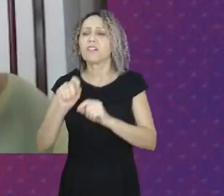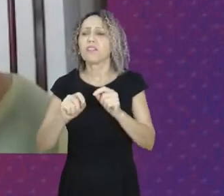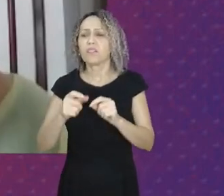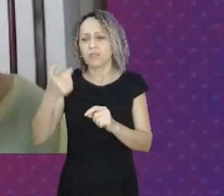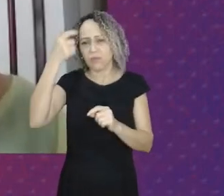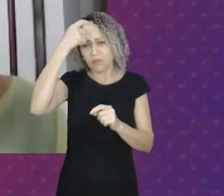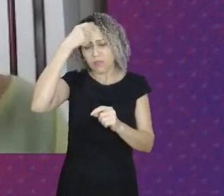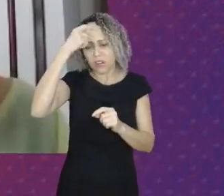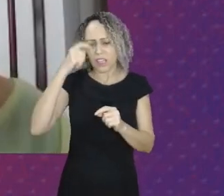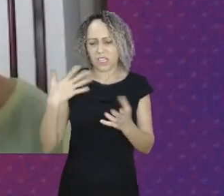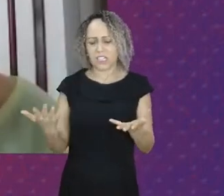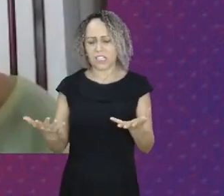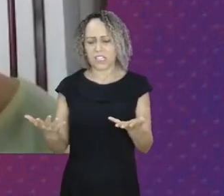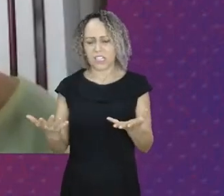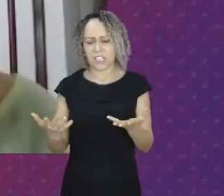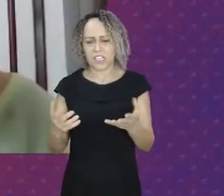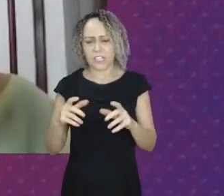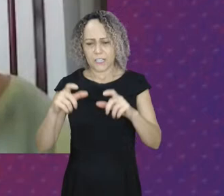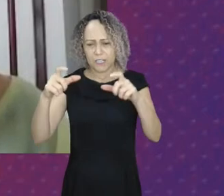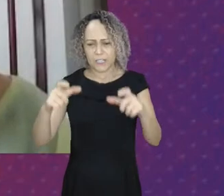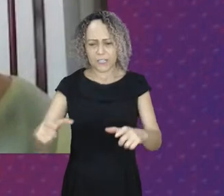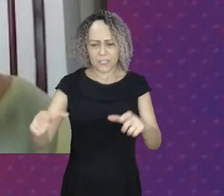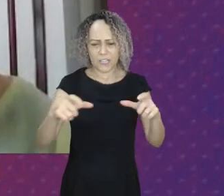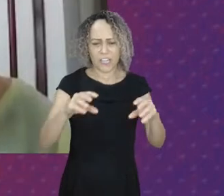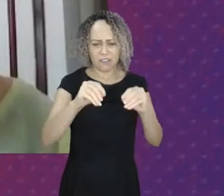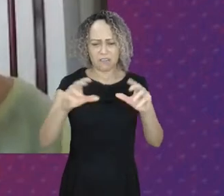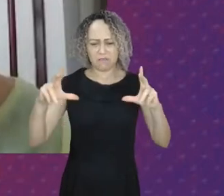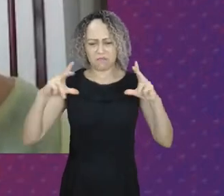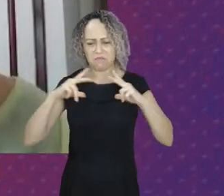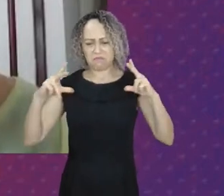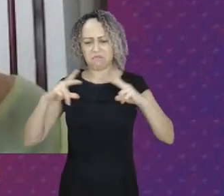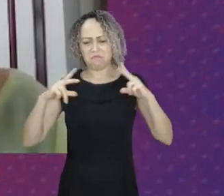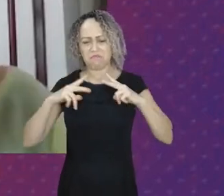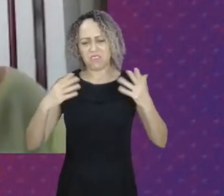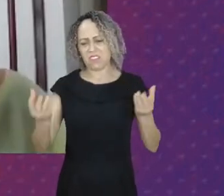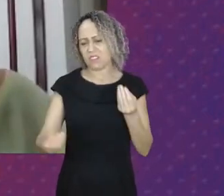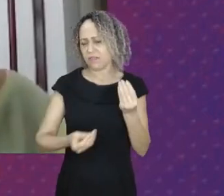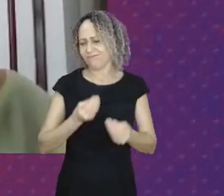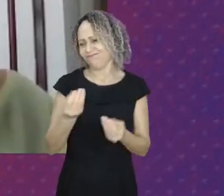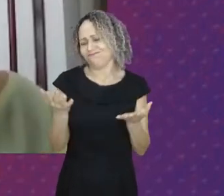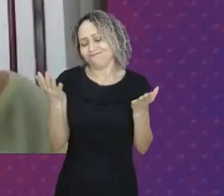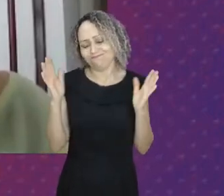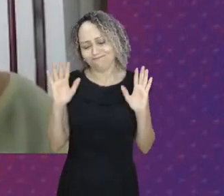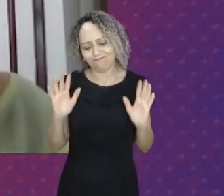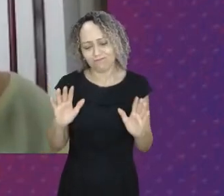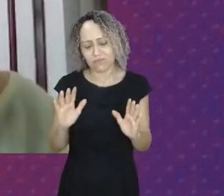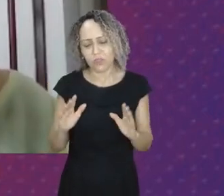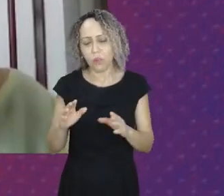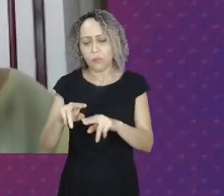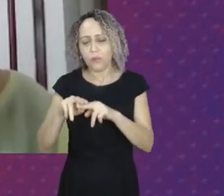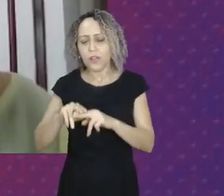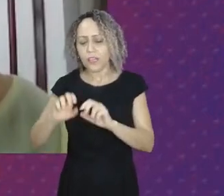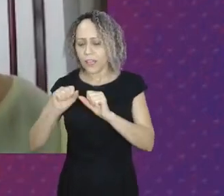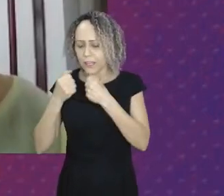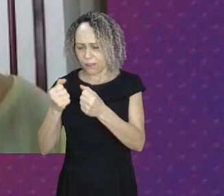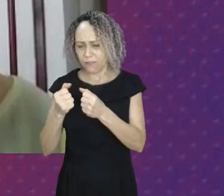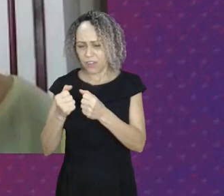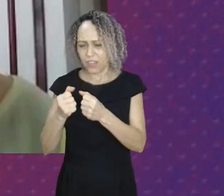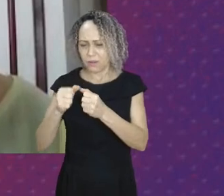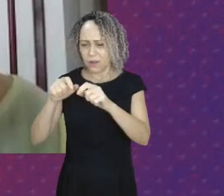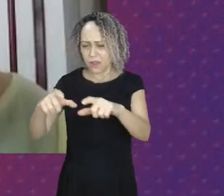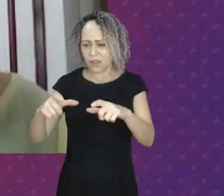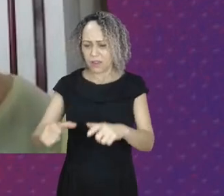de concentração de terra e de privatização de terra. Por isso que a defesa da reforma agrária e dos